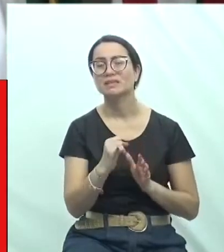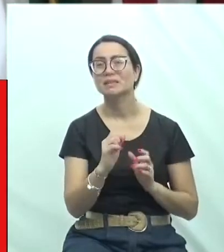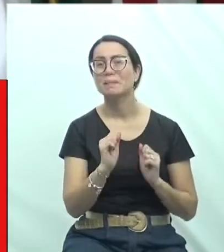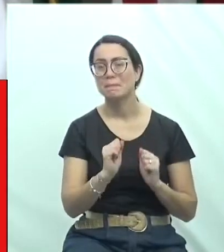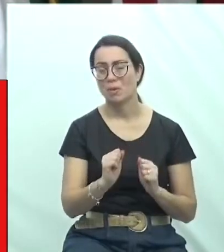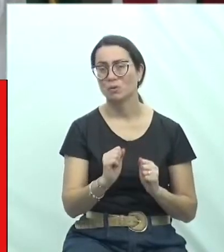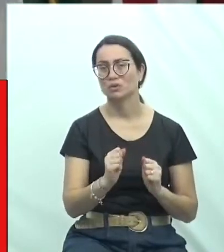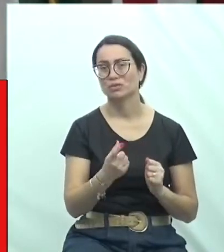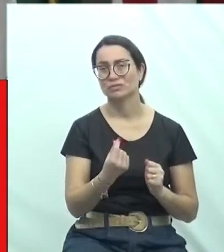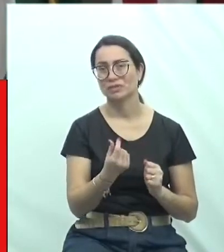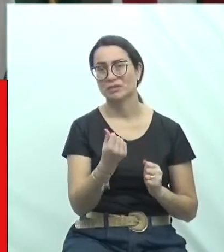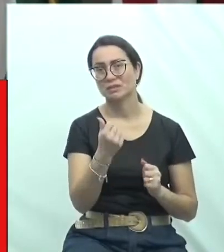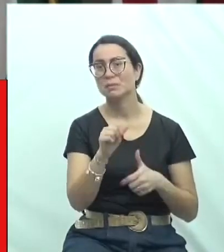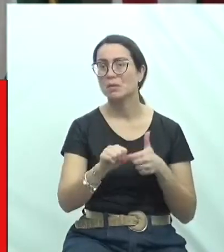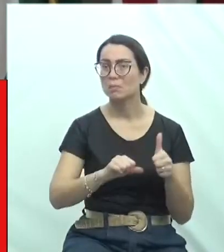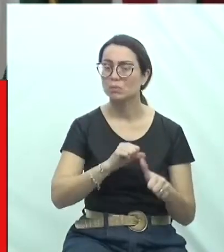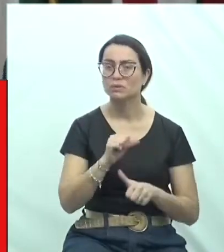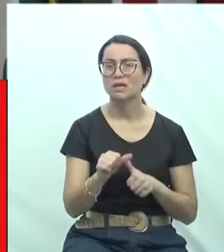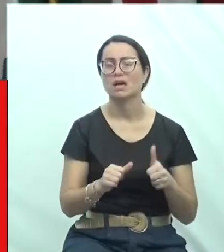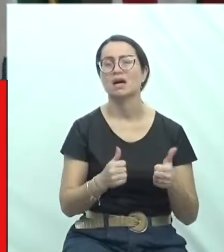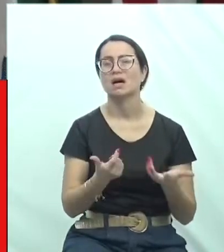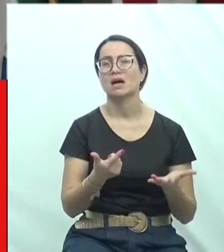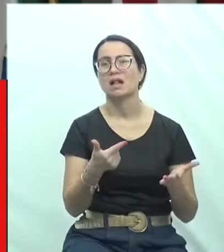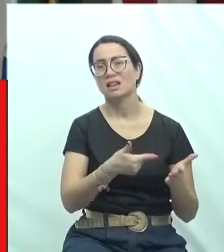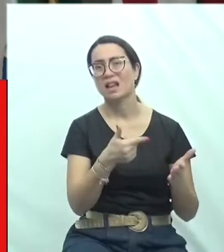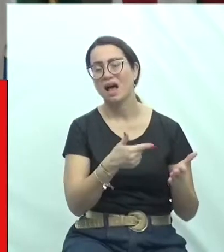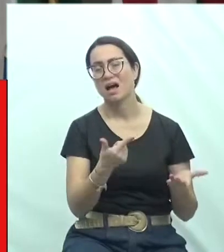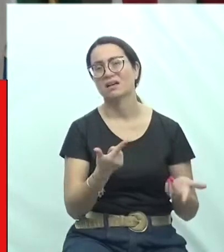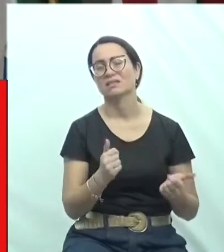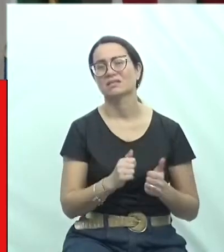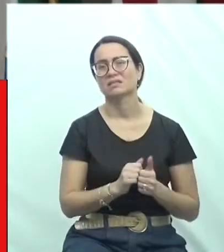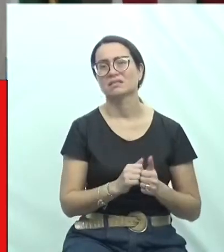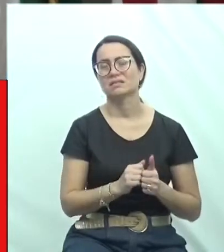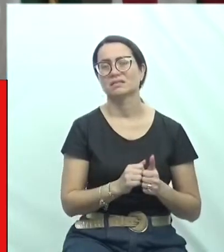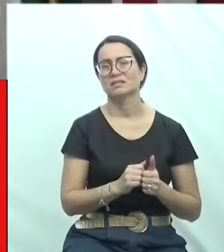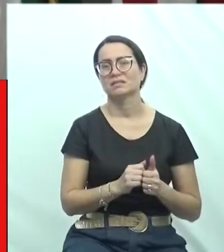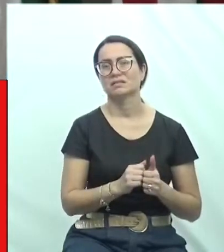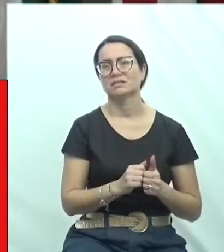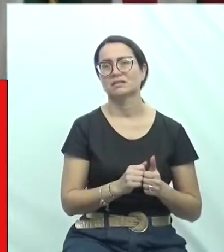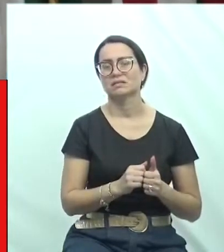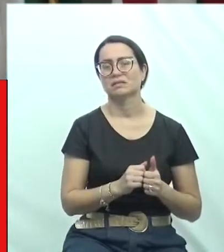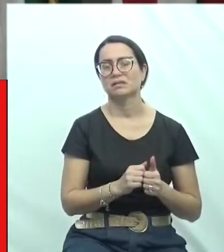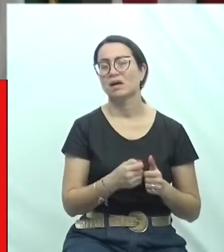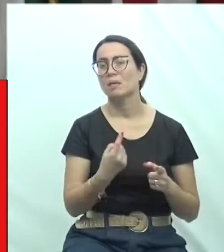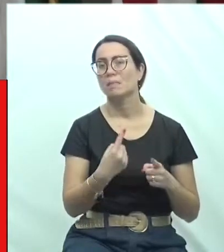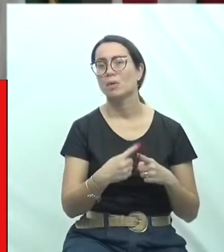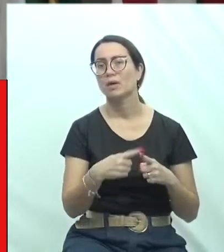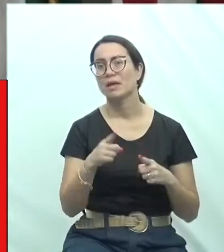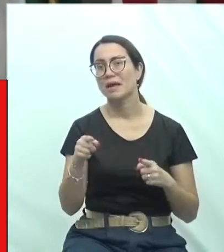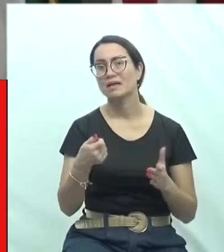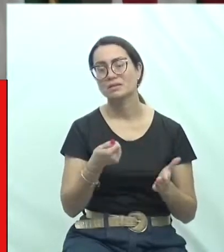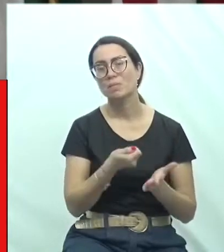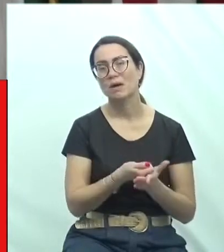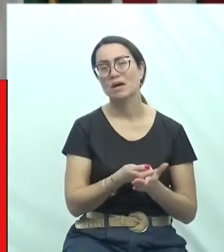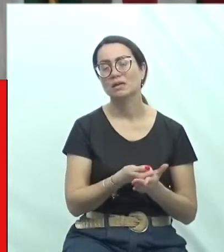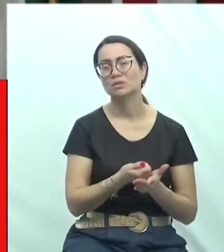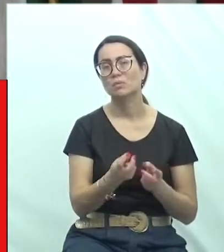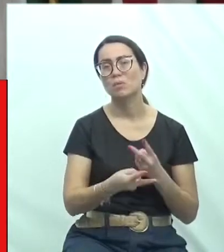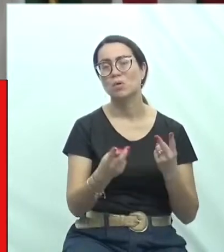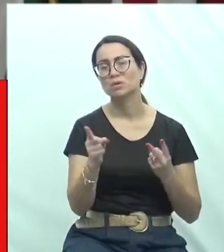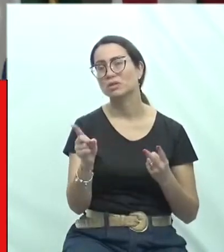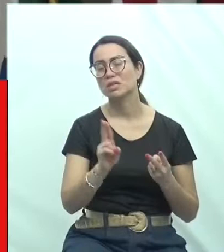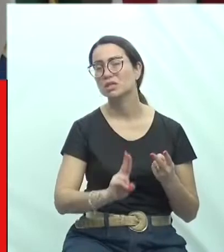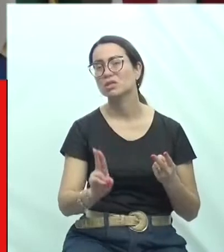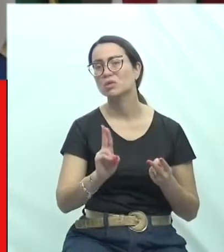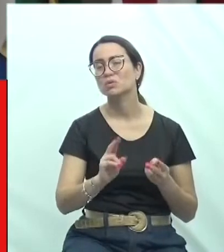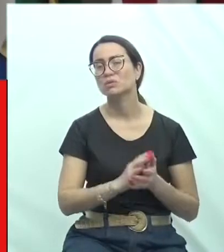de modificação para nivelar no que passa o esgotamento, porque eles estão pagando pelo aquilo que não estão usando e